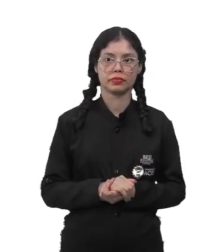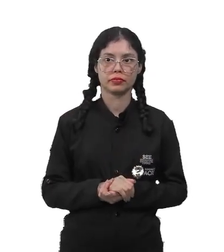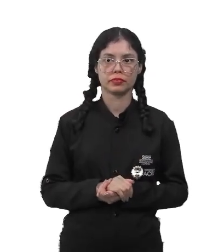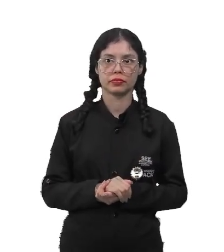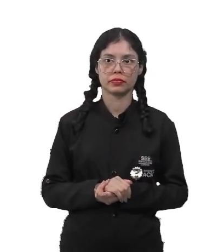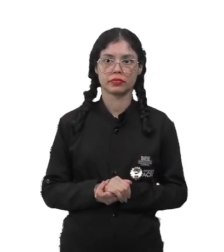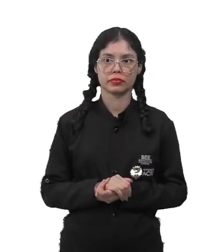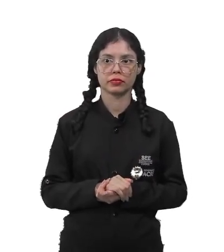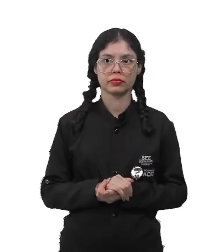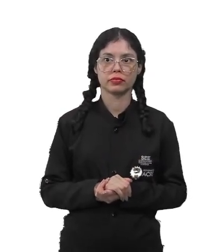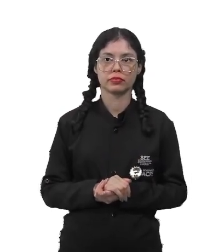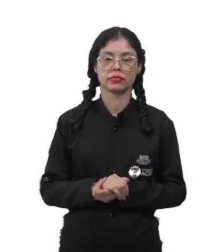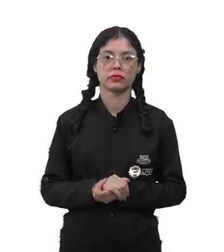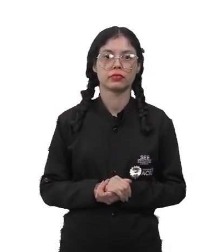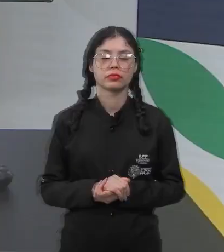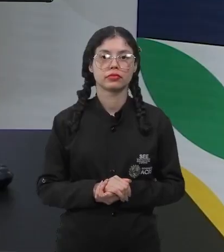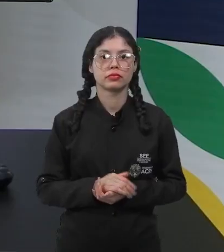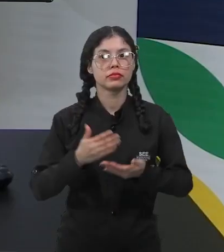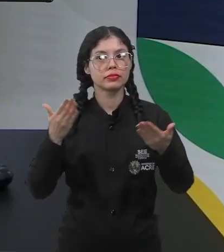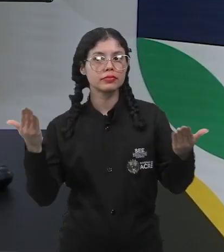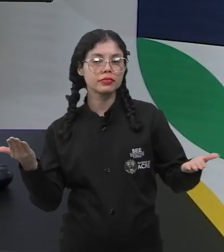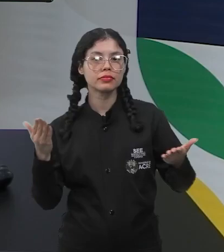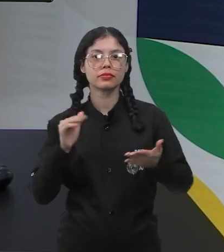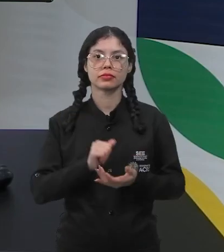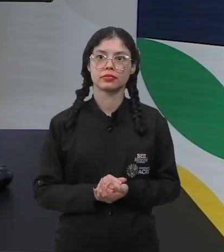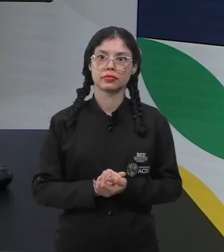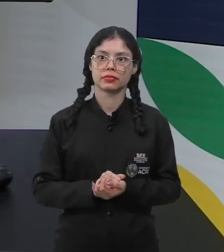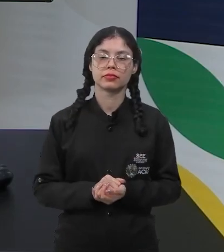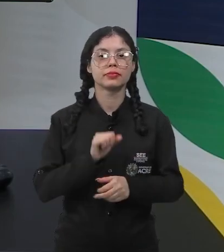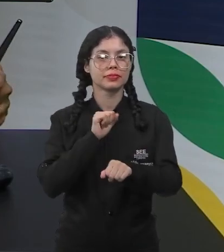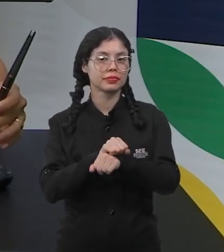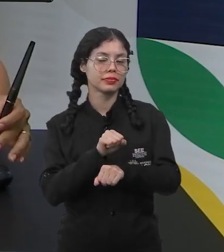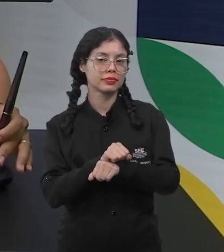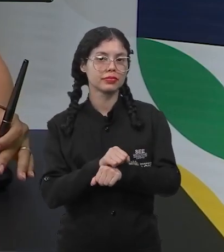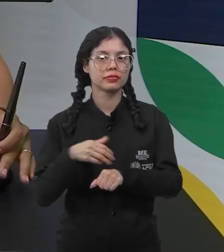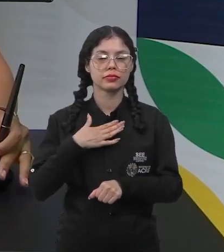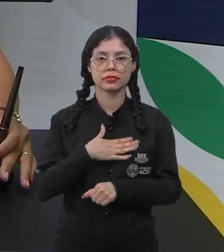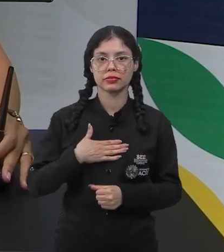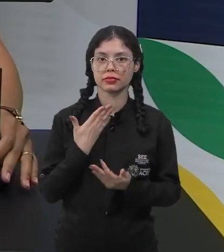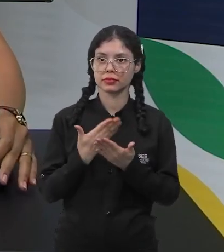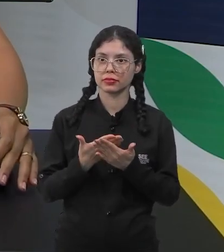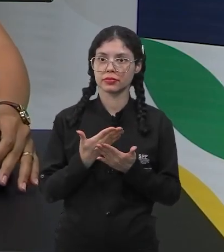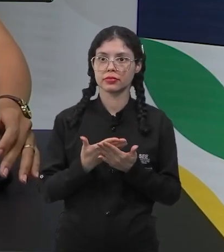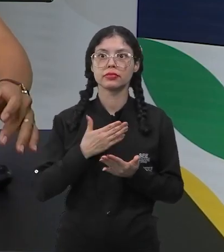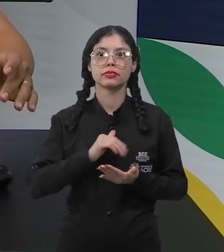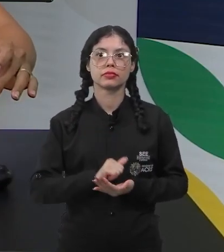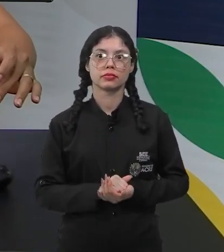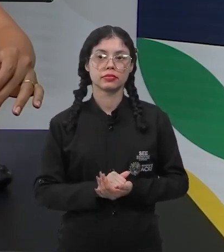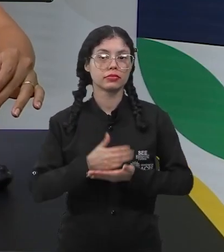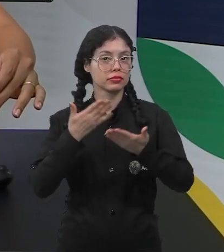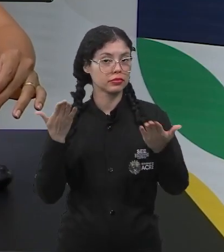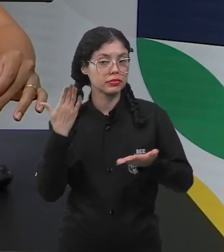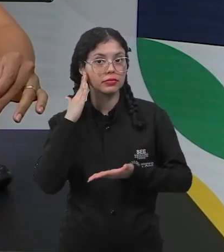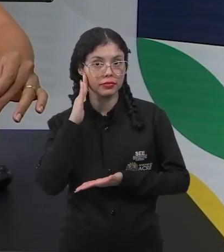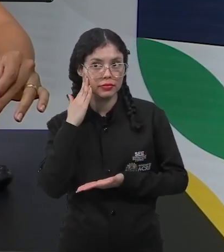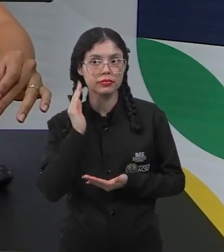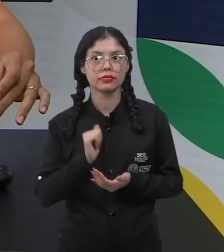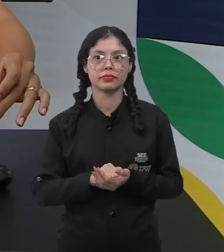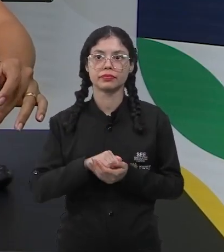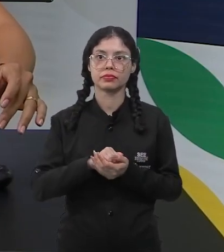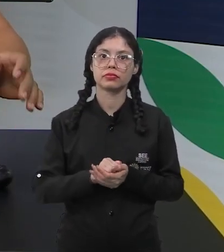a outra. Então, é isso. Espero muito que vocês tenham gostado, entendido